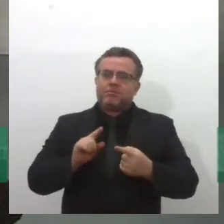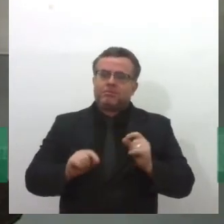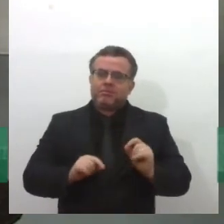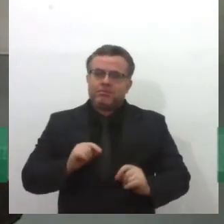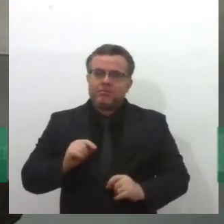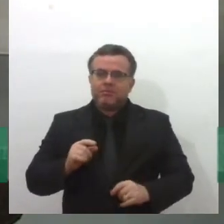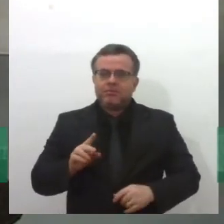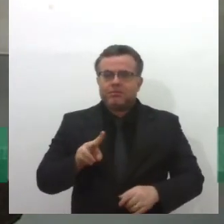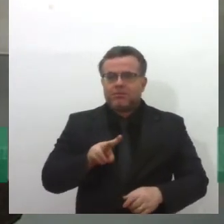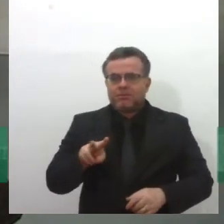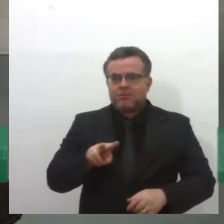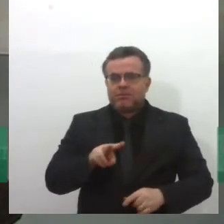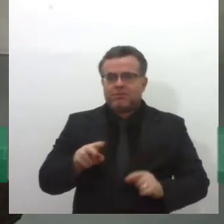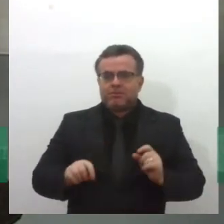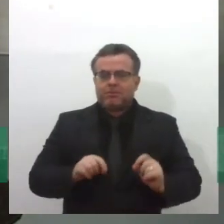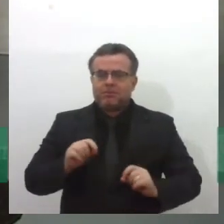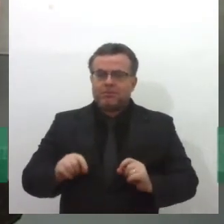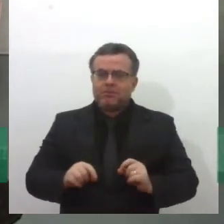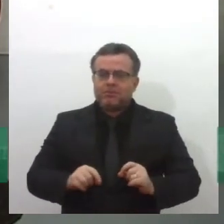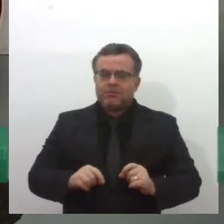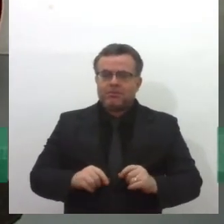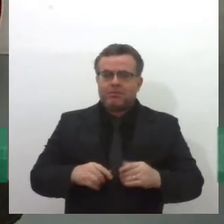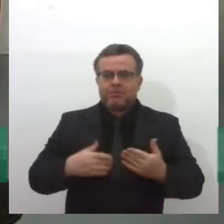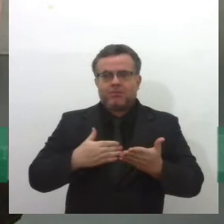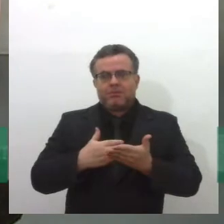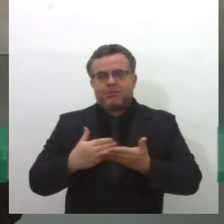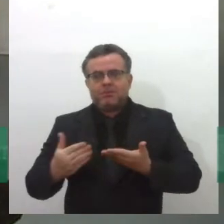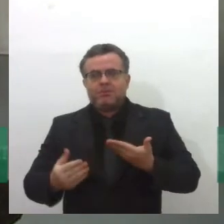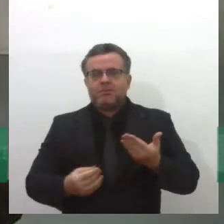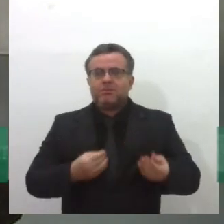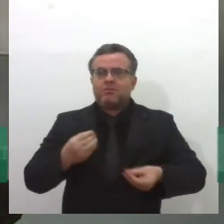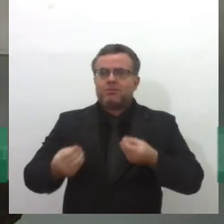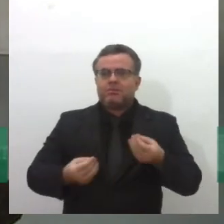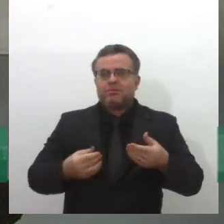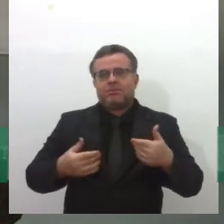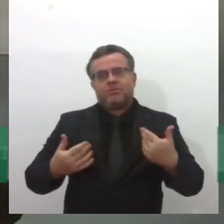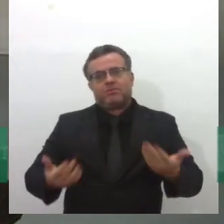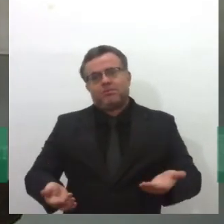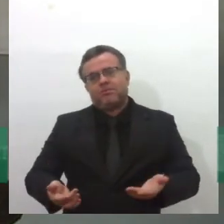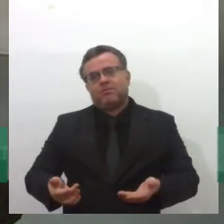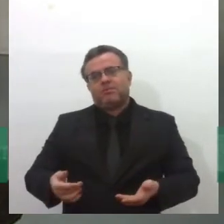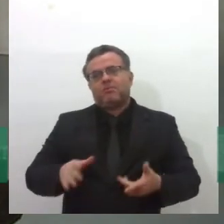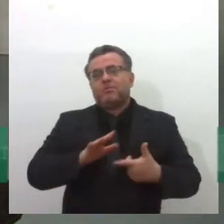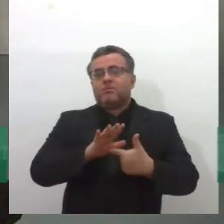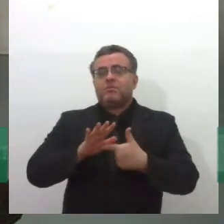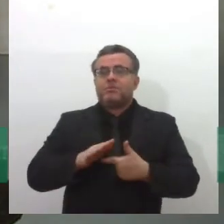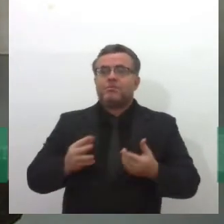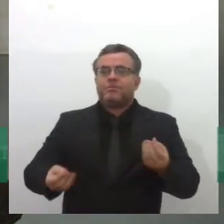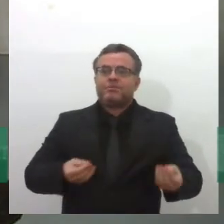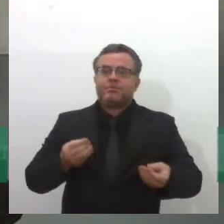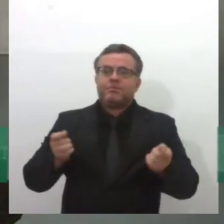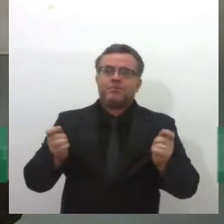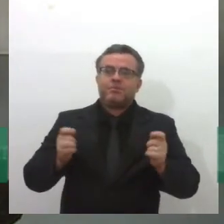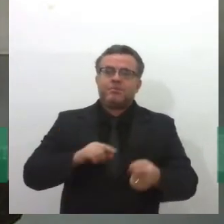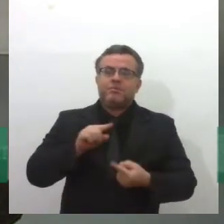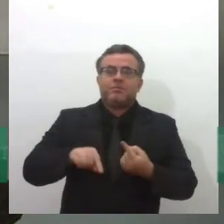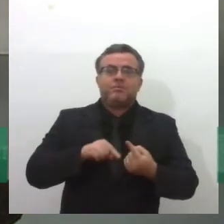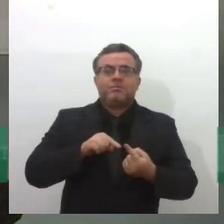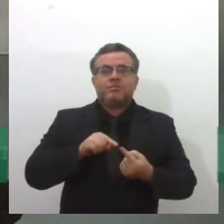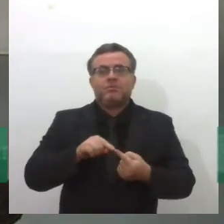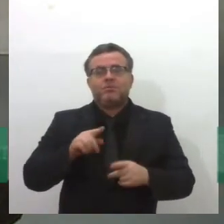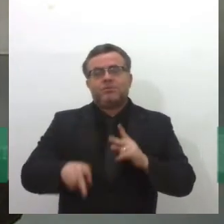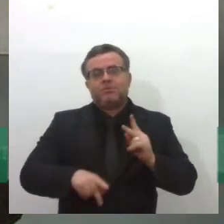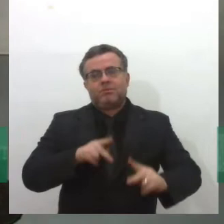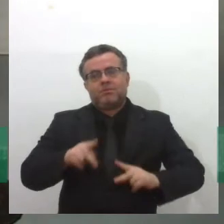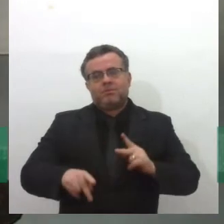dois. E eu começo com o senhor. A primeira: o que se deixa de fazer em prol da população com a